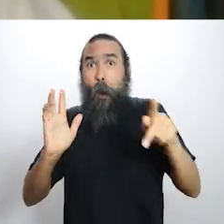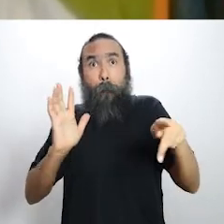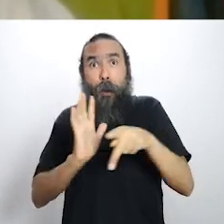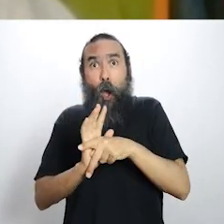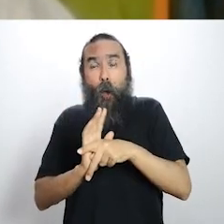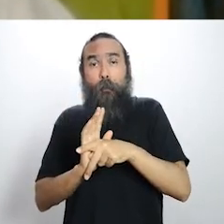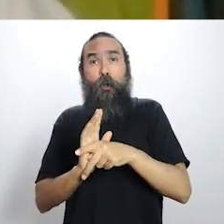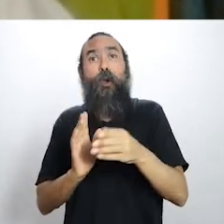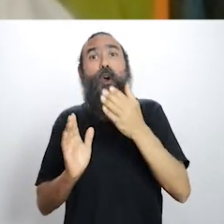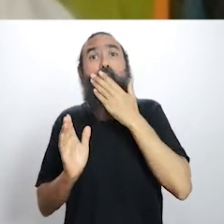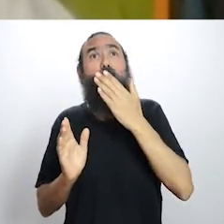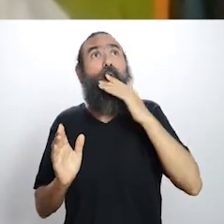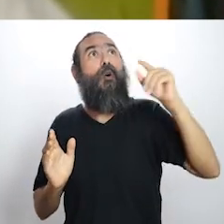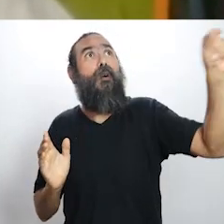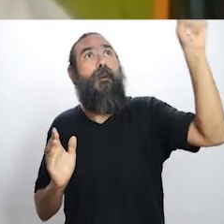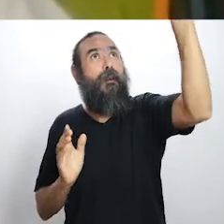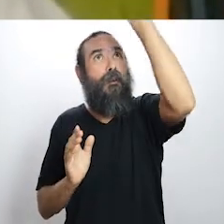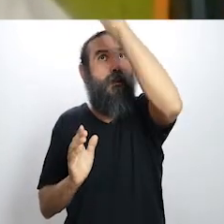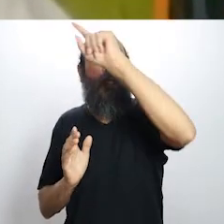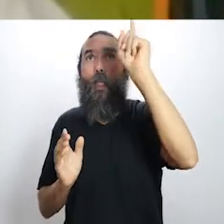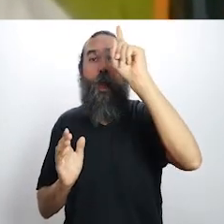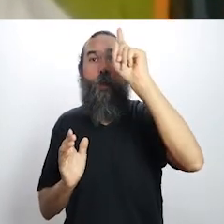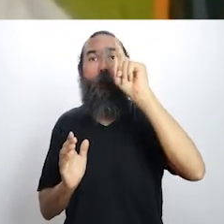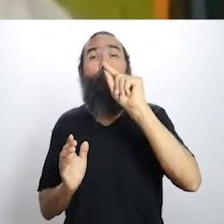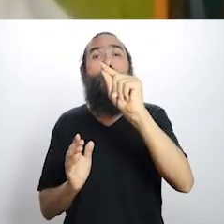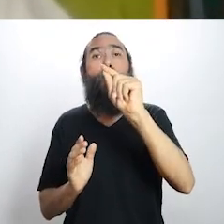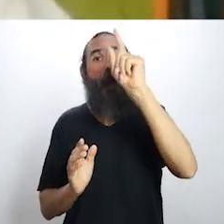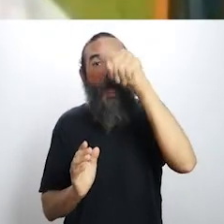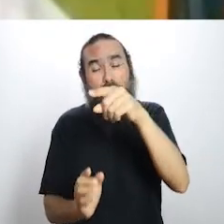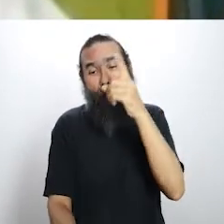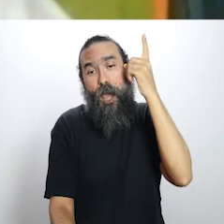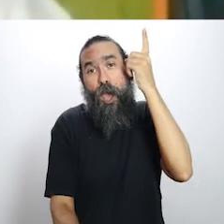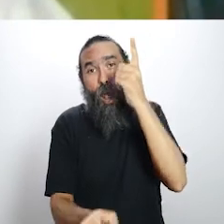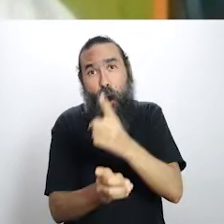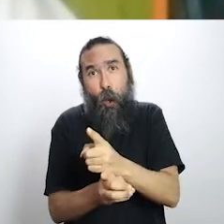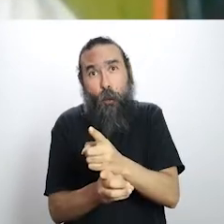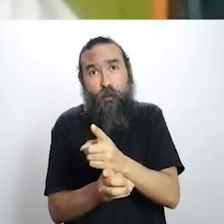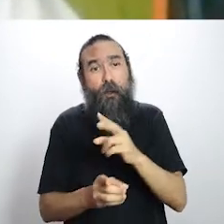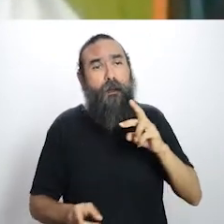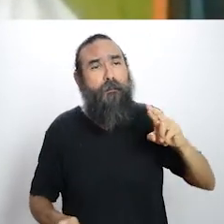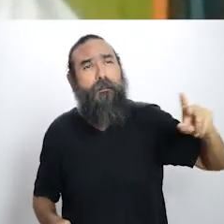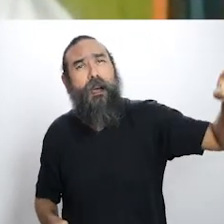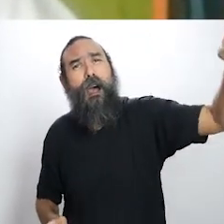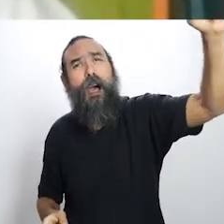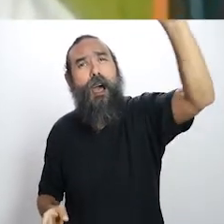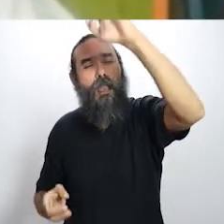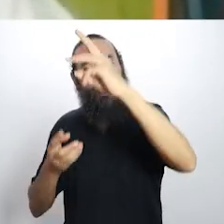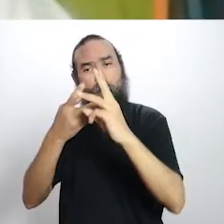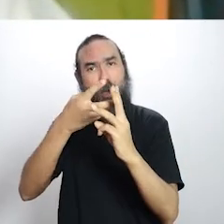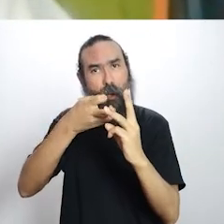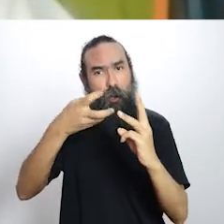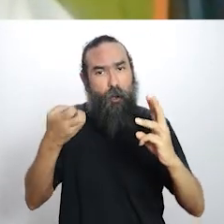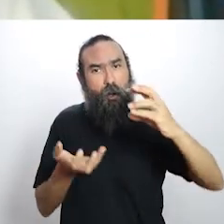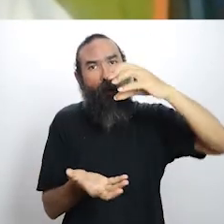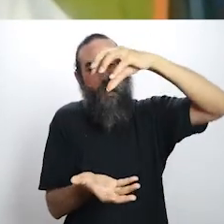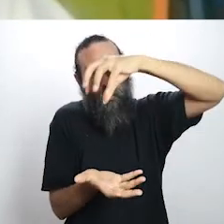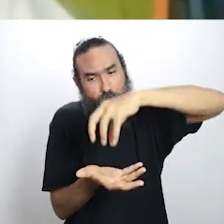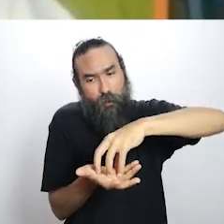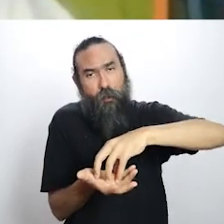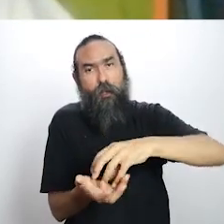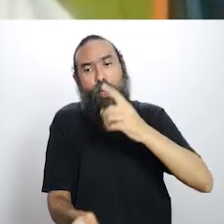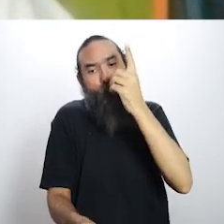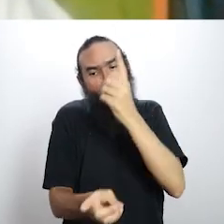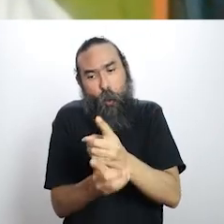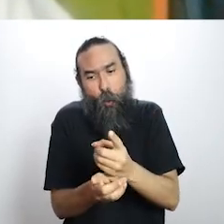cada comunidade, mas de encontro dessas comunidades para também poderem se fortalecer nas suas políticas públicas, se conhecer